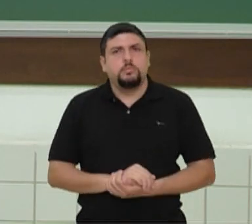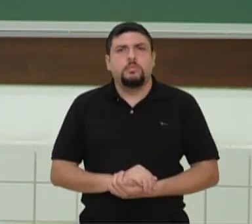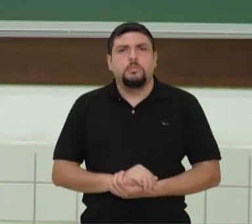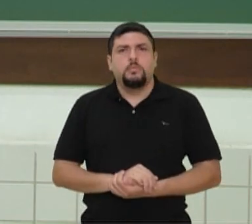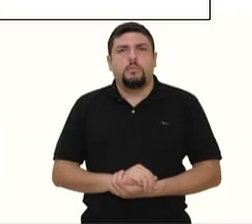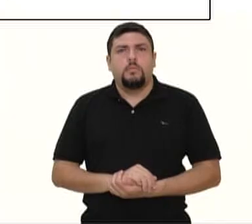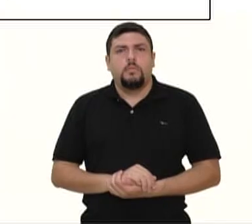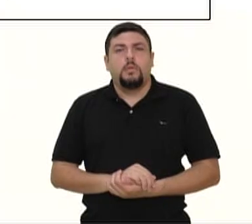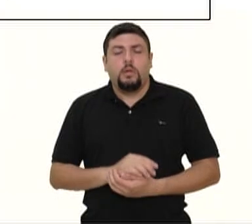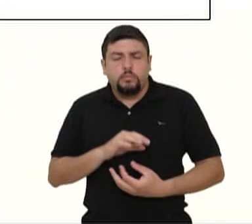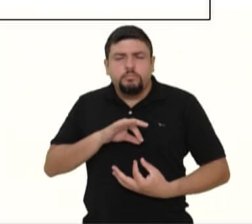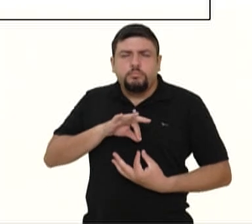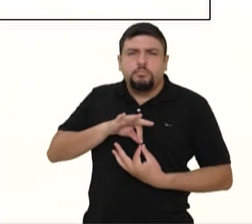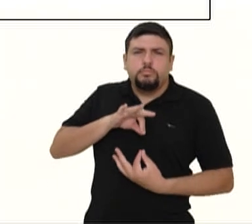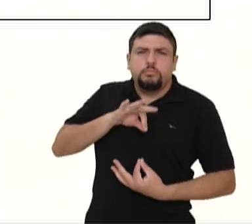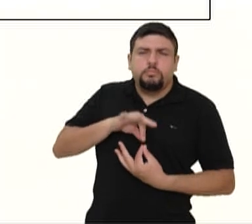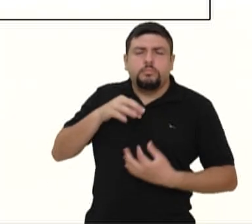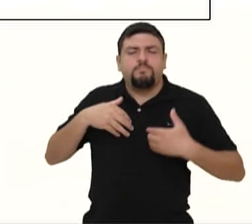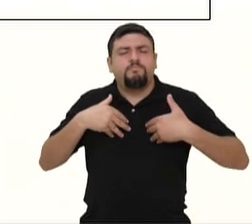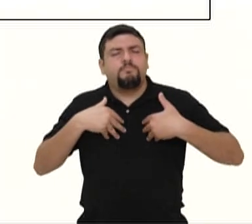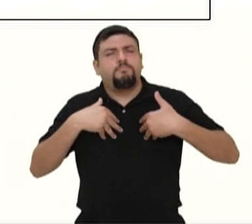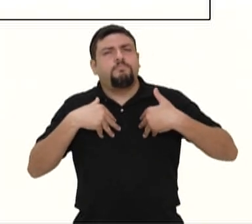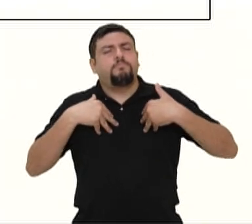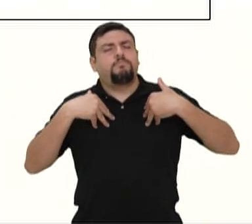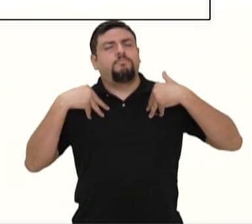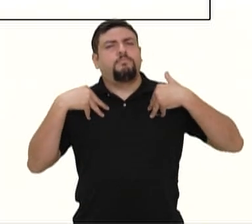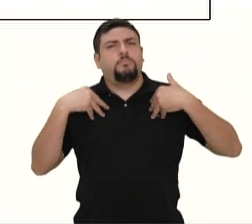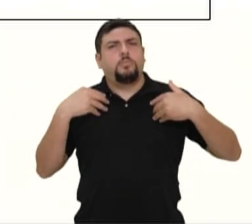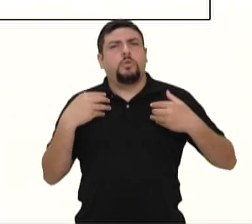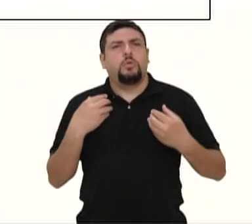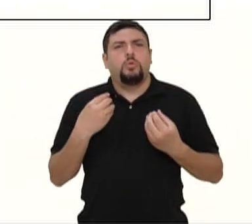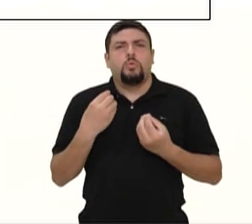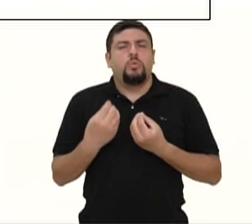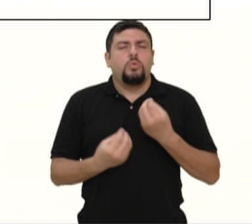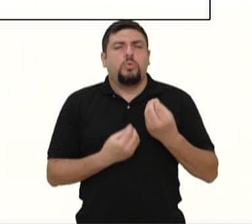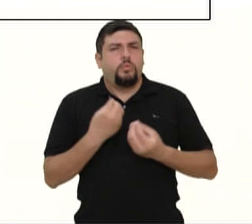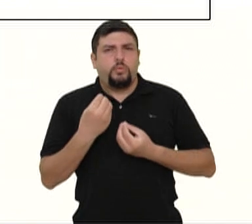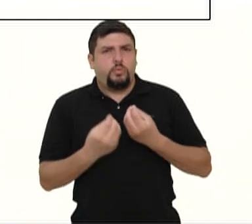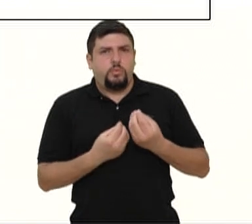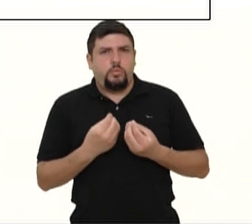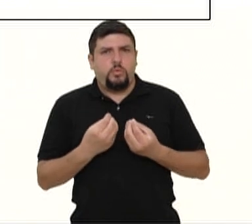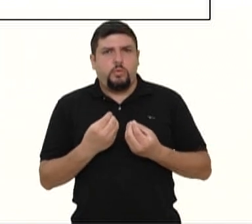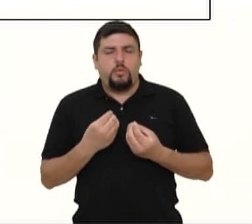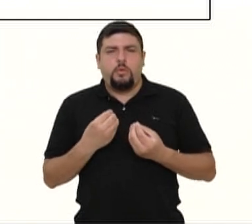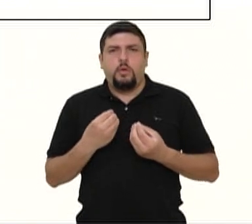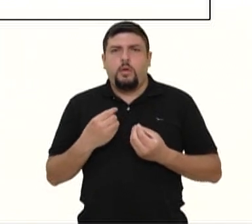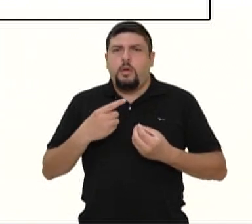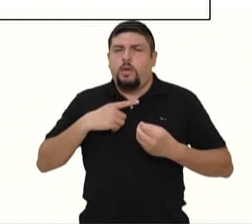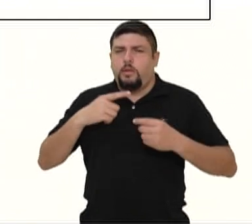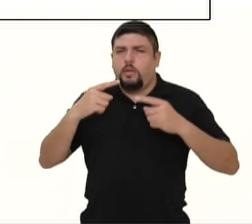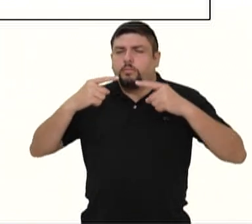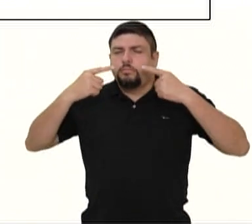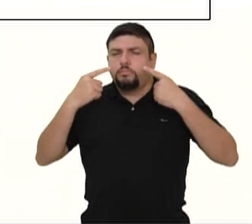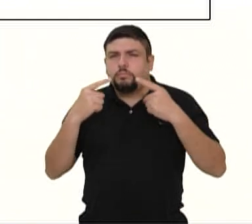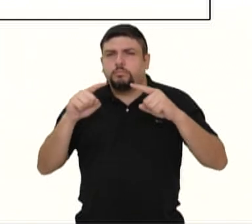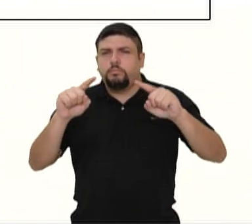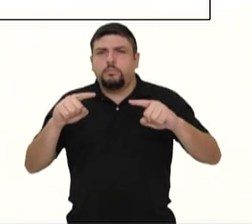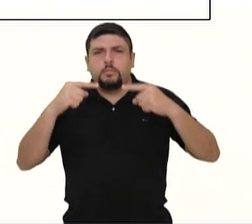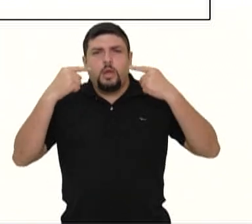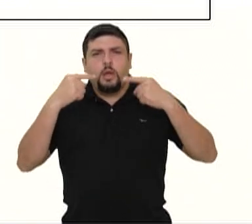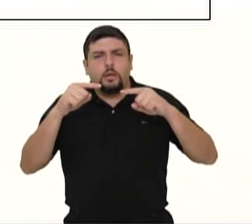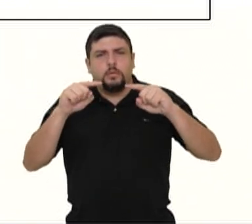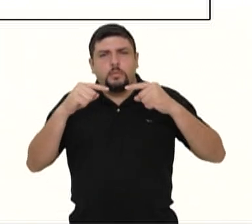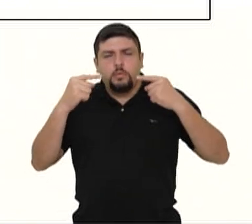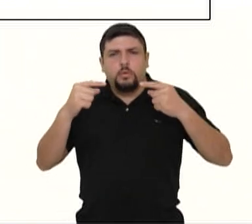espírito ufanista se expressou de maneira genial na música do Maugeri Neto, para a conquista